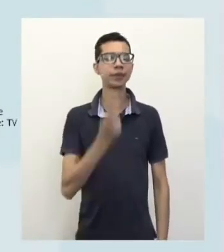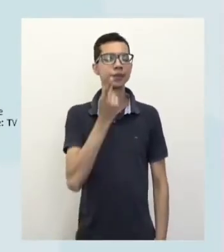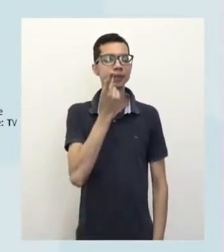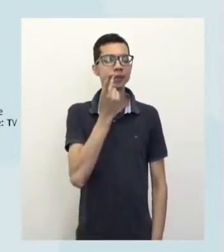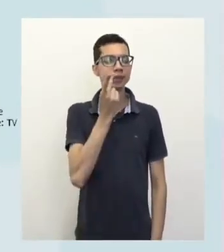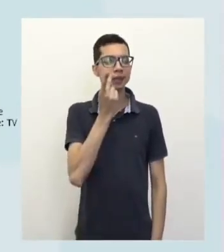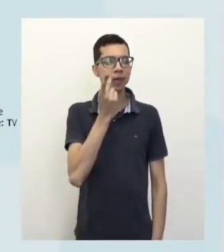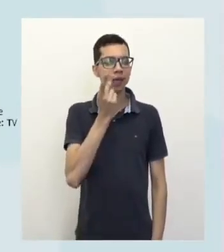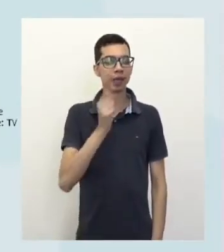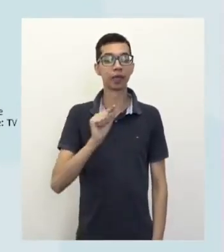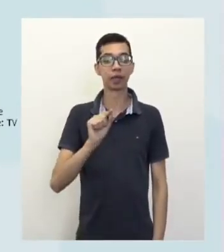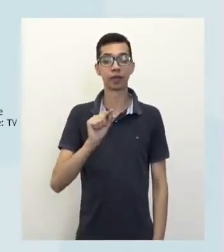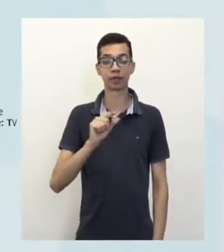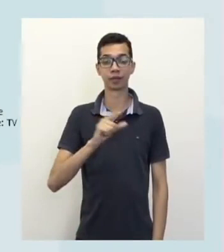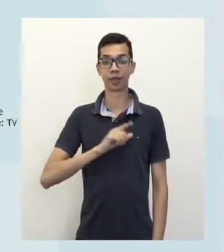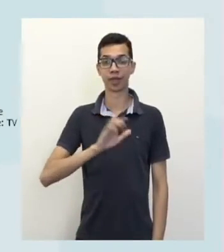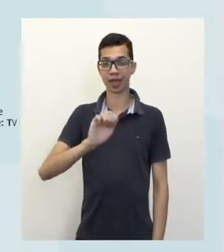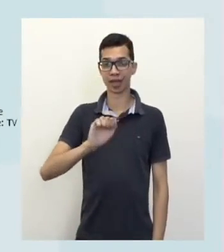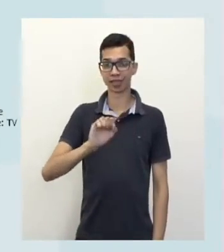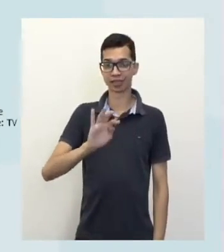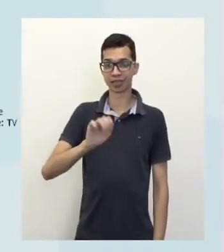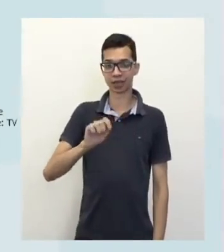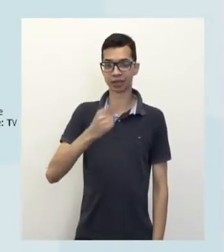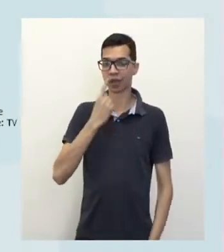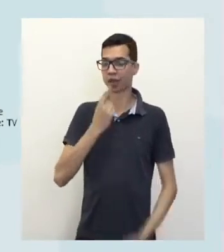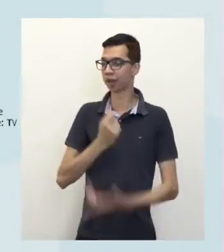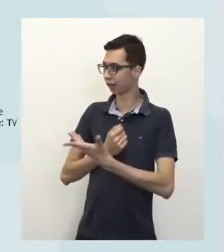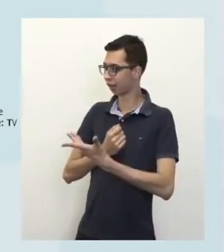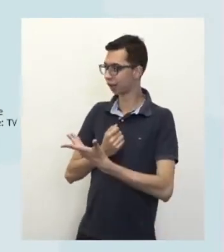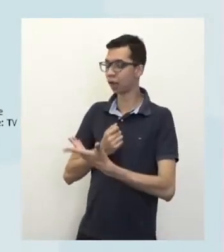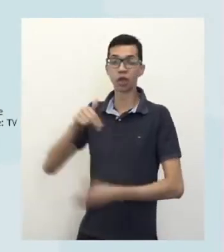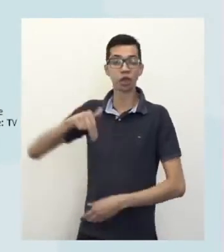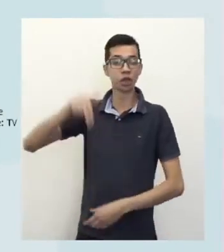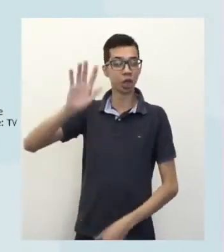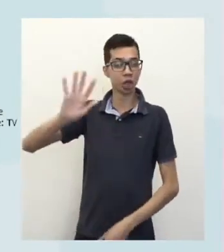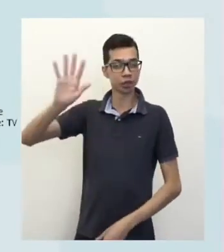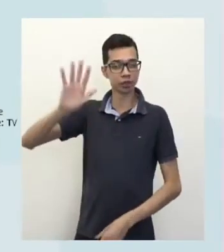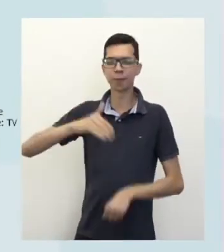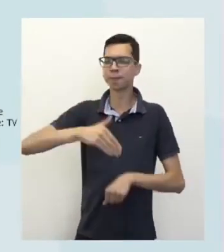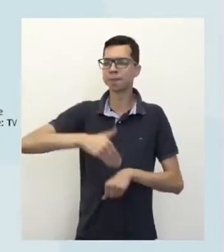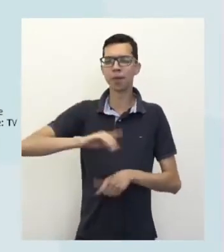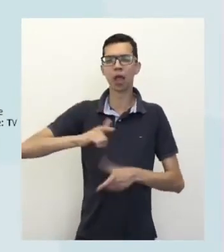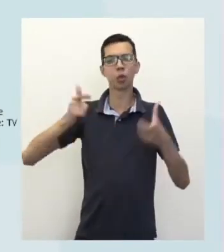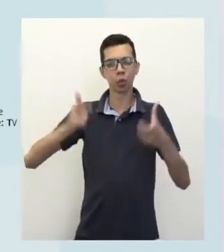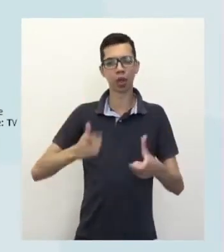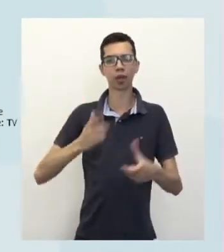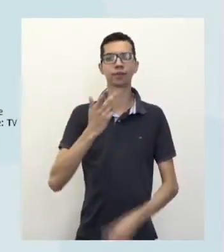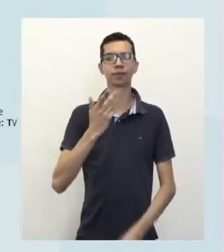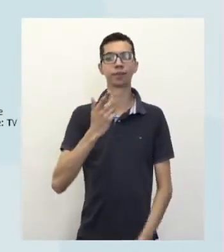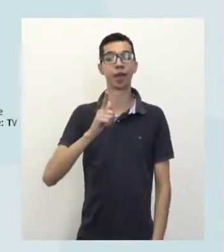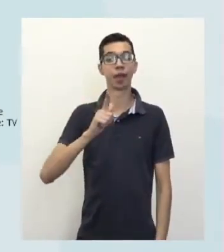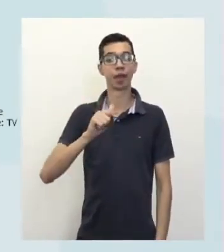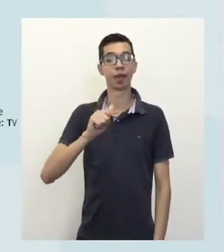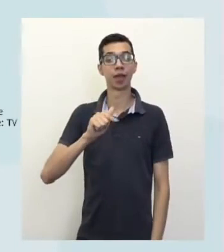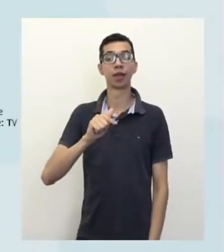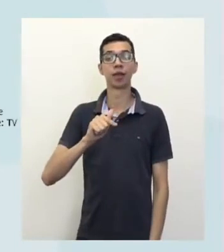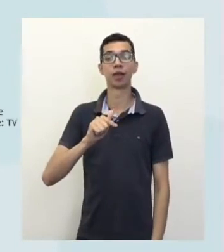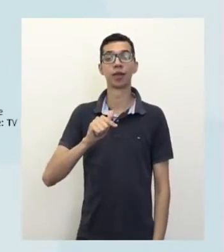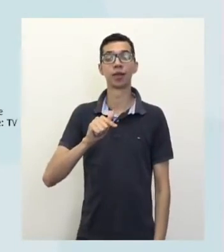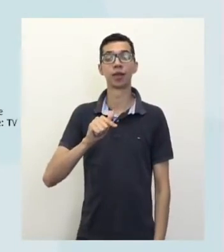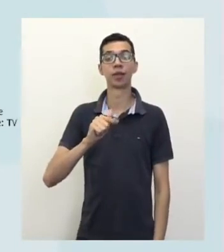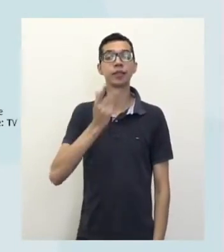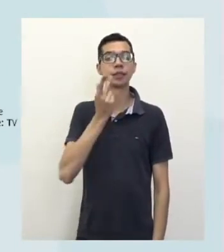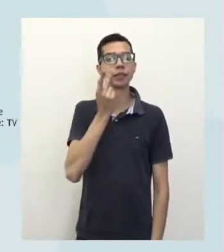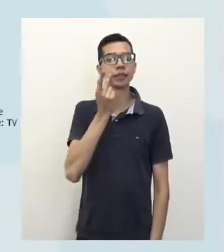do Nordeste. Fica para vocês a dica, né, desse vídeo. Ele é um vídeo produzido pela TV Brasil. Tem aí o